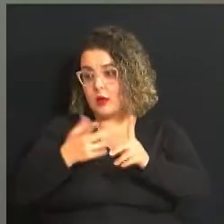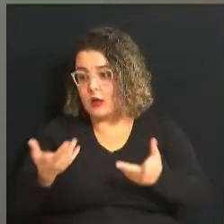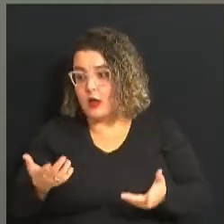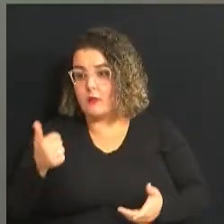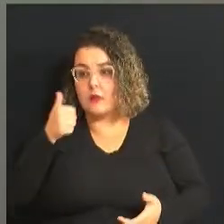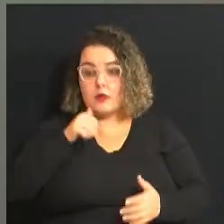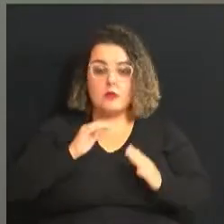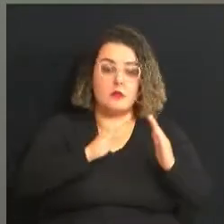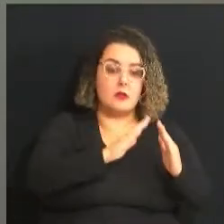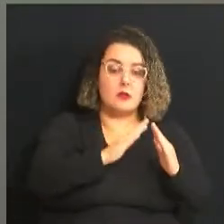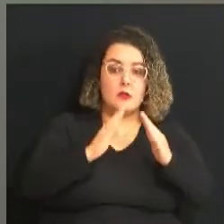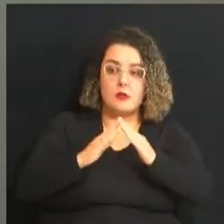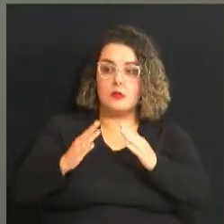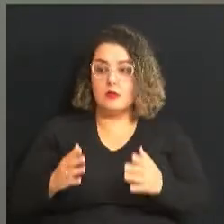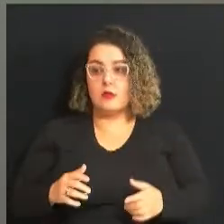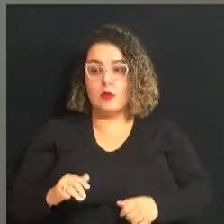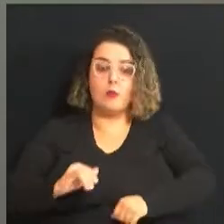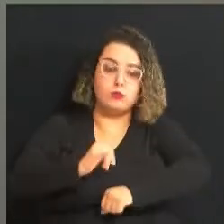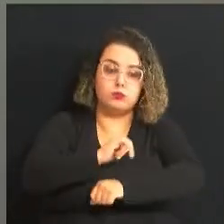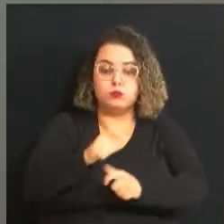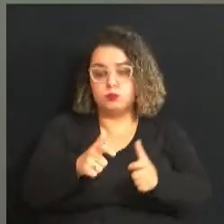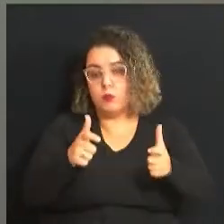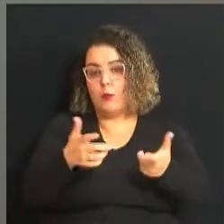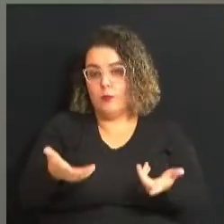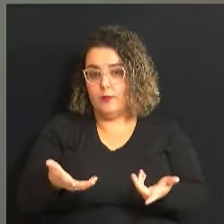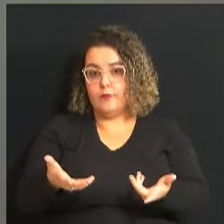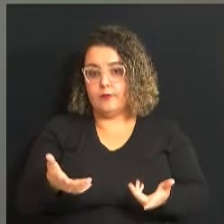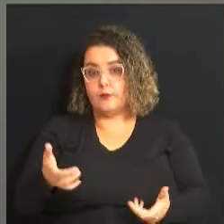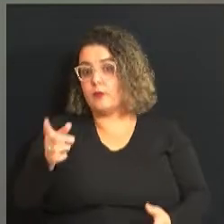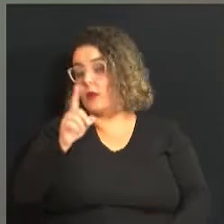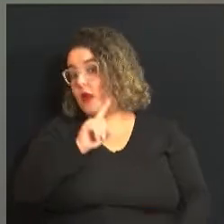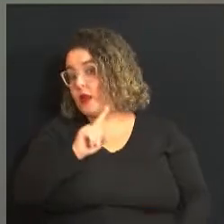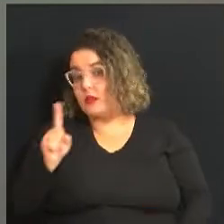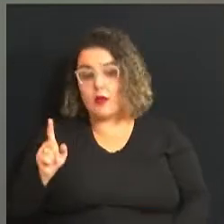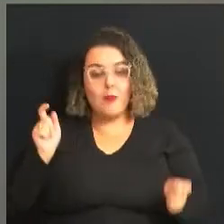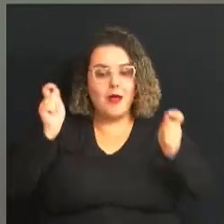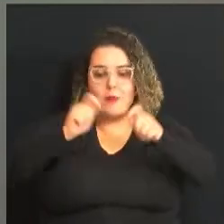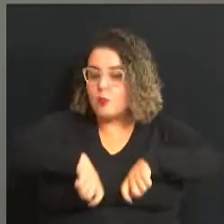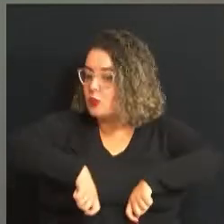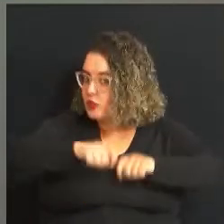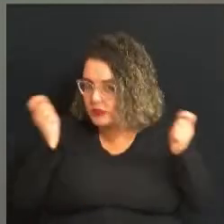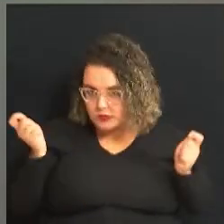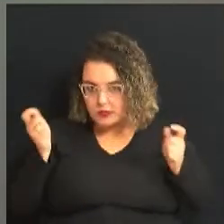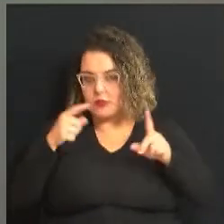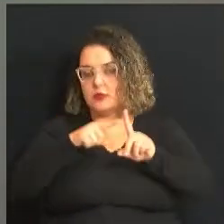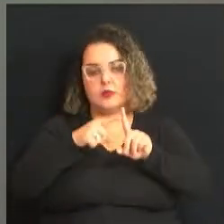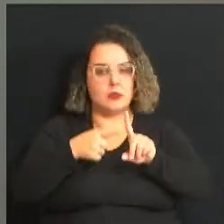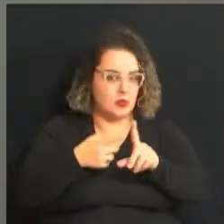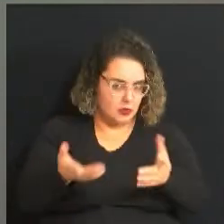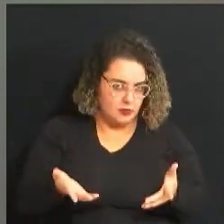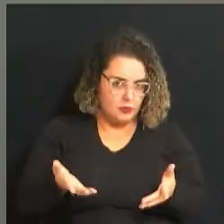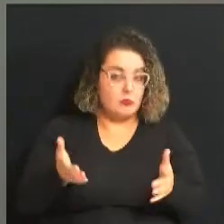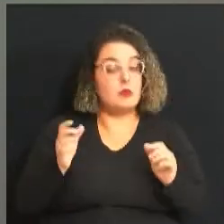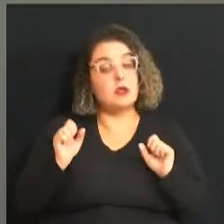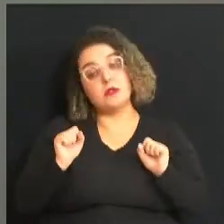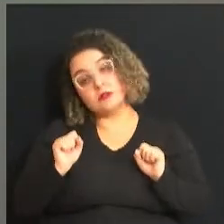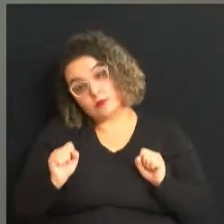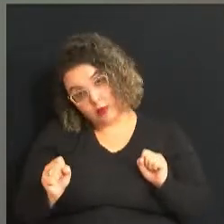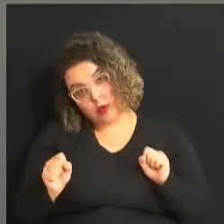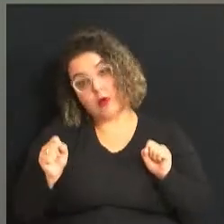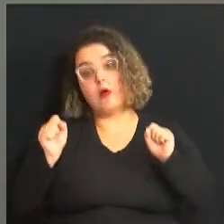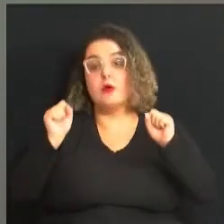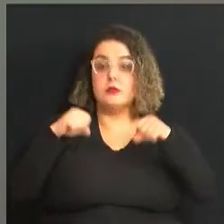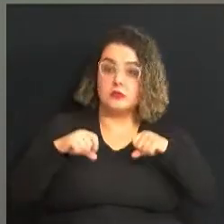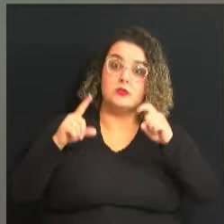ela está com sobrepeso, engravidou. É que não é impossível que engravide nessa situação, mas pode sim